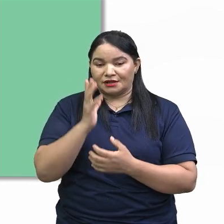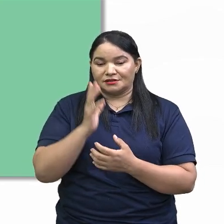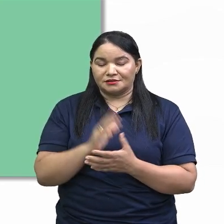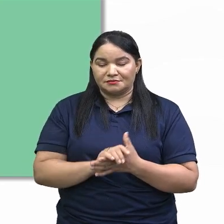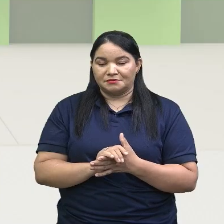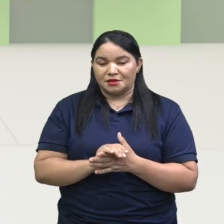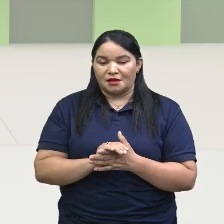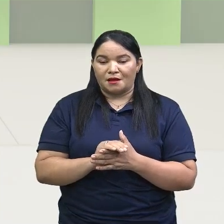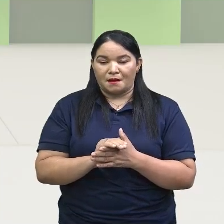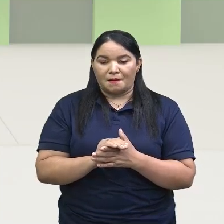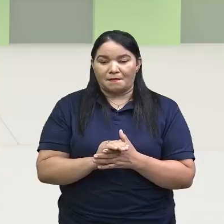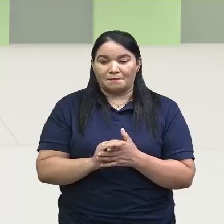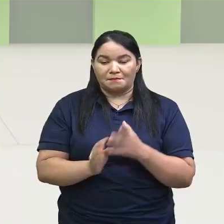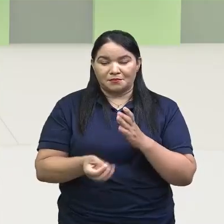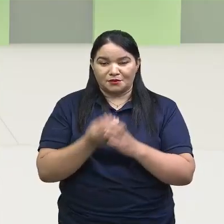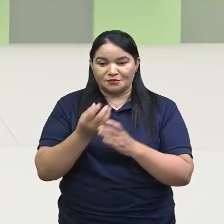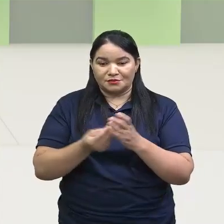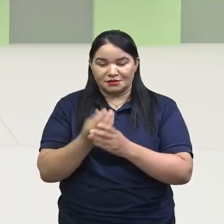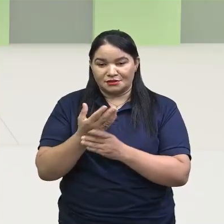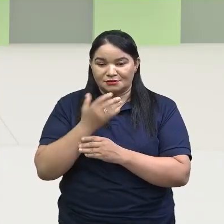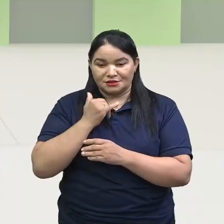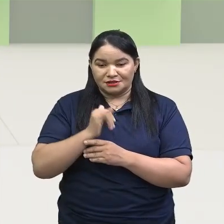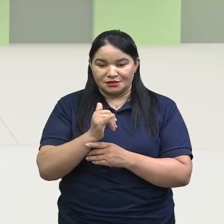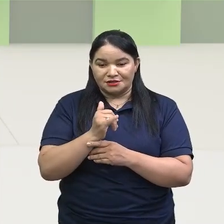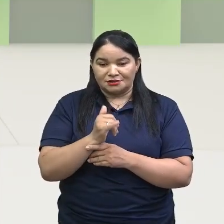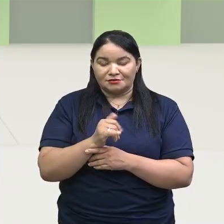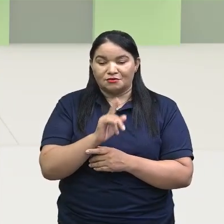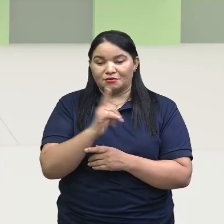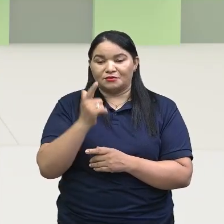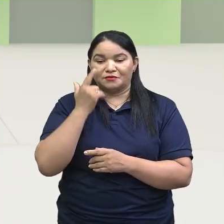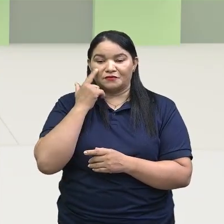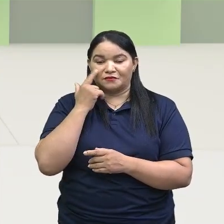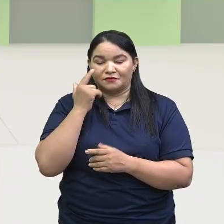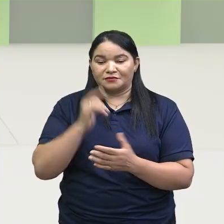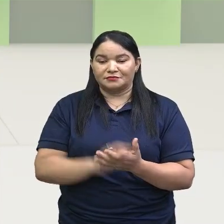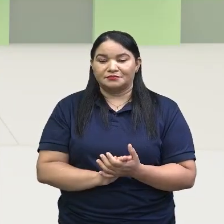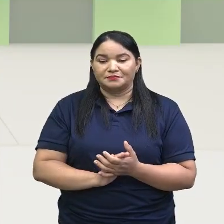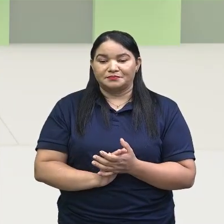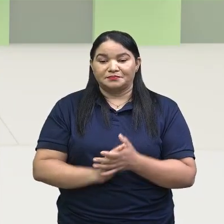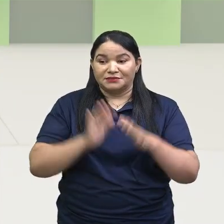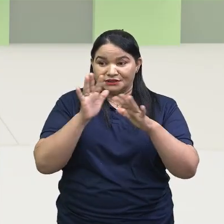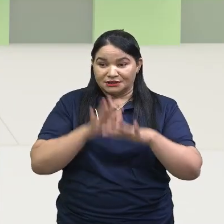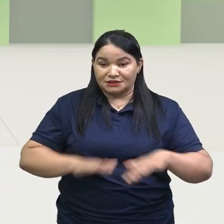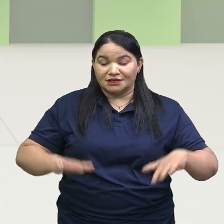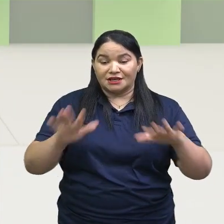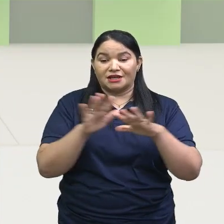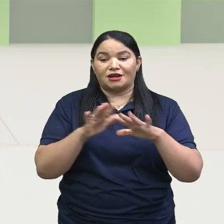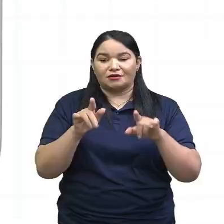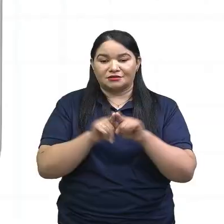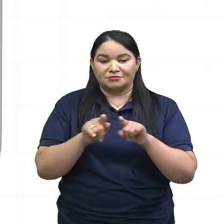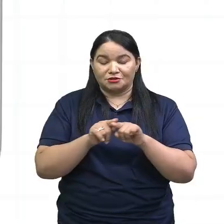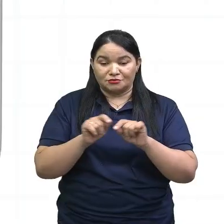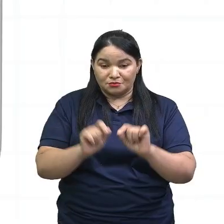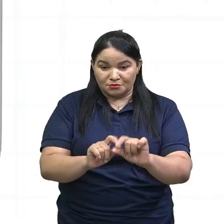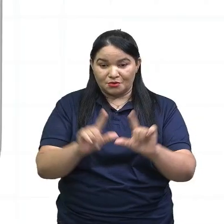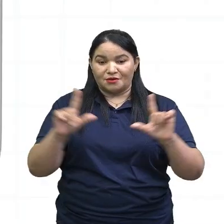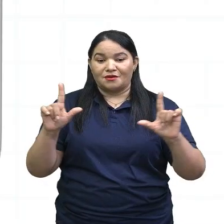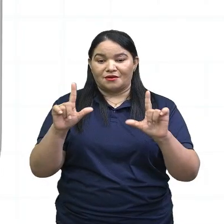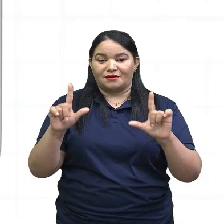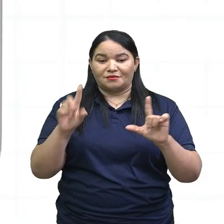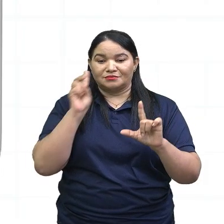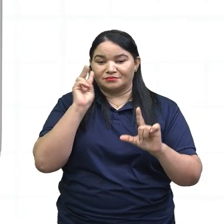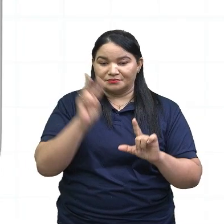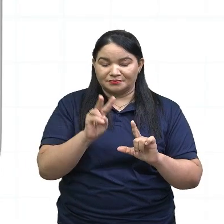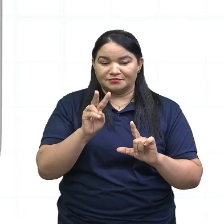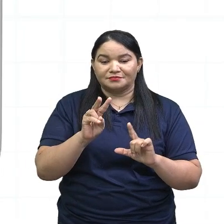na produção de eletricidade, né? Então, aqui a gente tem uma imagem geral, vai ampliar aí para vocês observarem melhor, né?